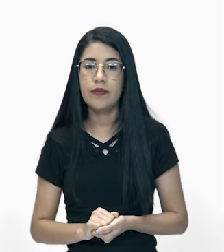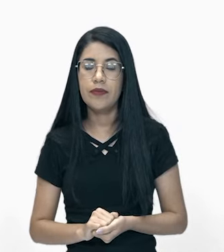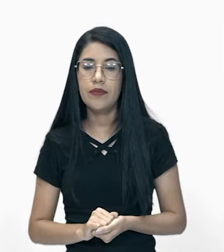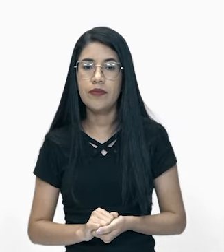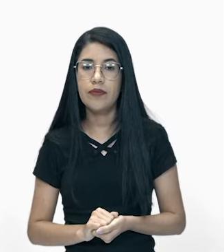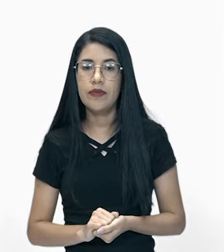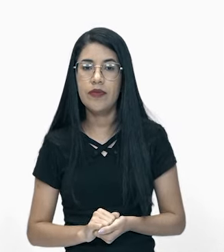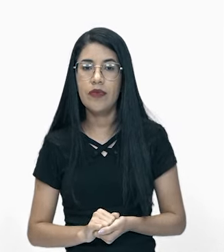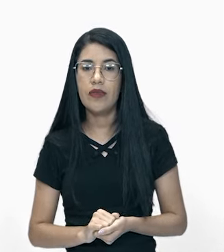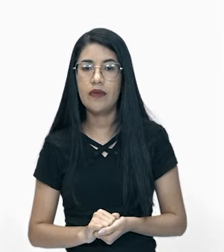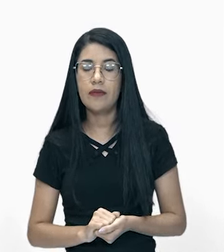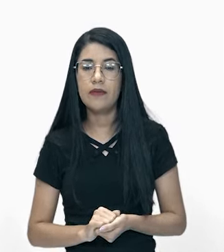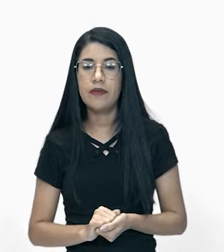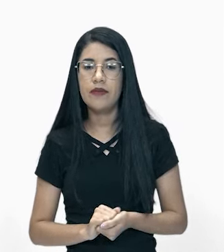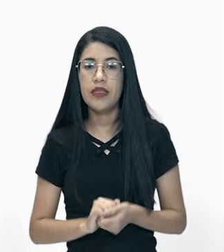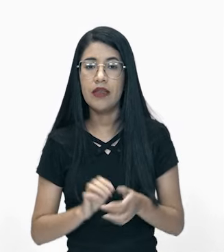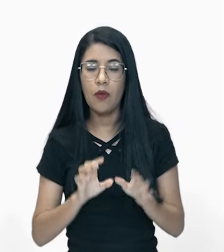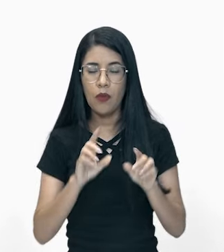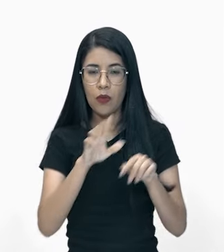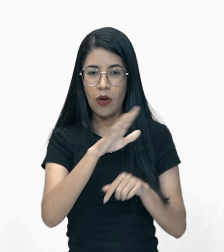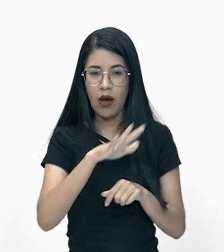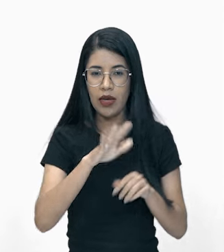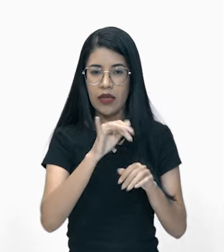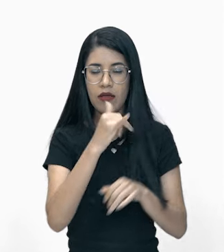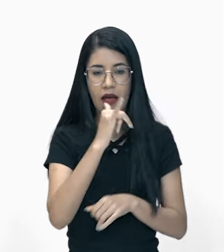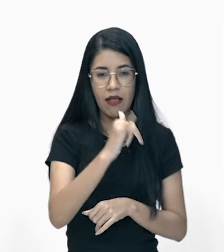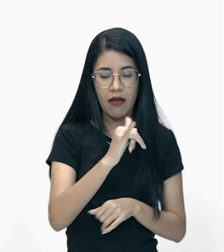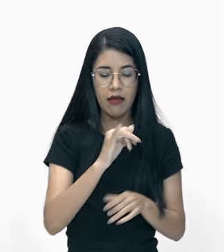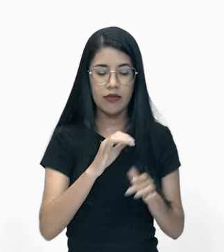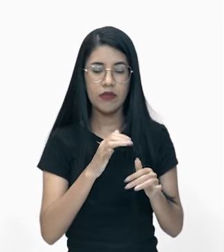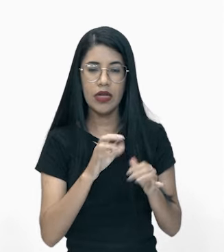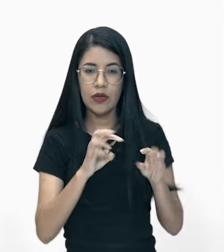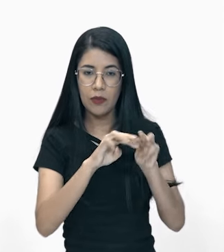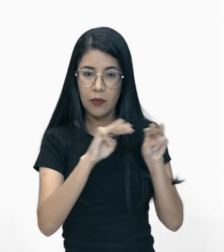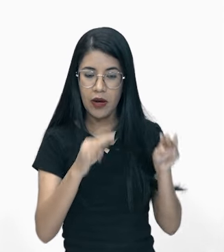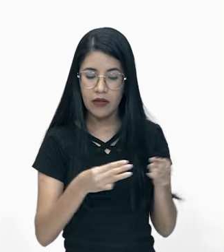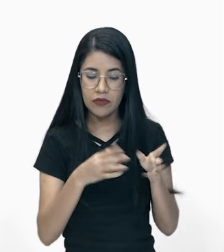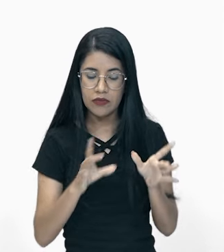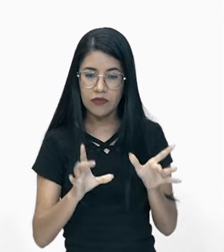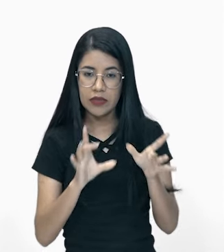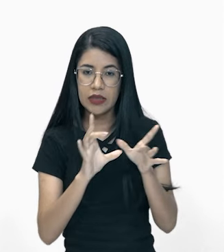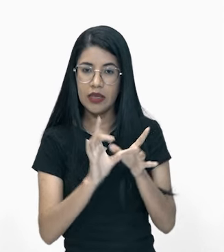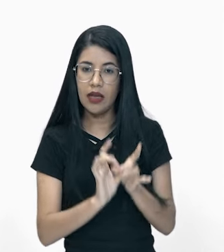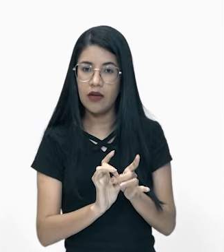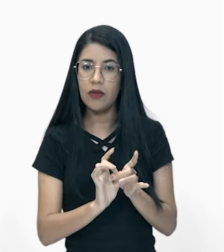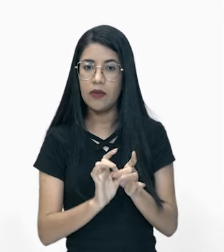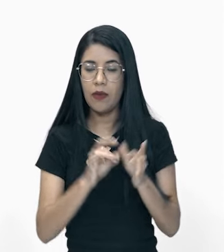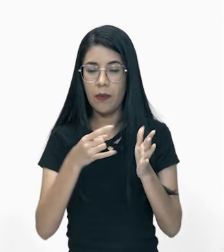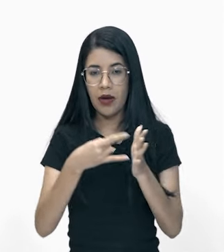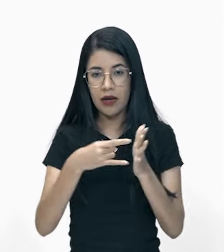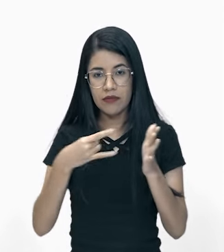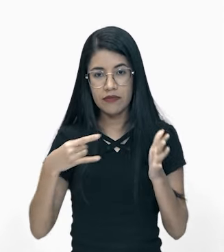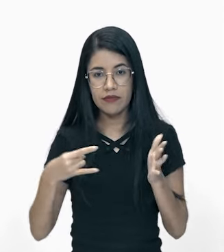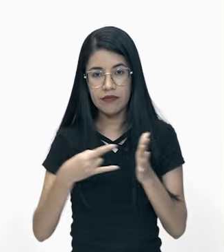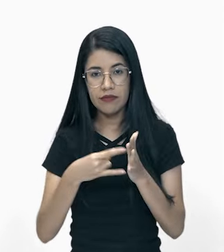campo magnético. A união dessas duas definições eu tenho as ondas